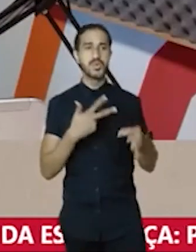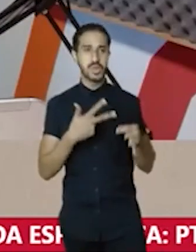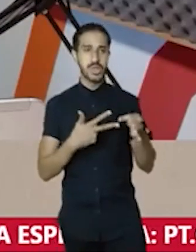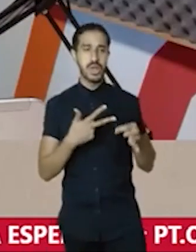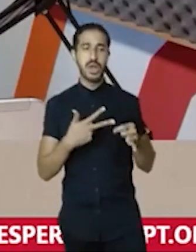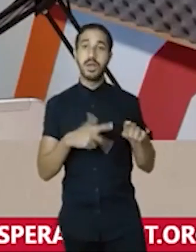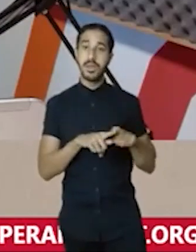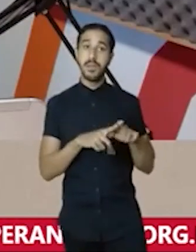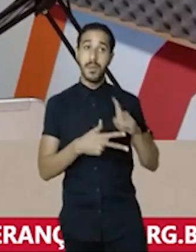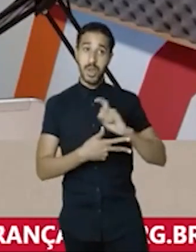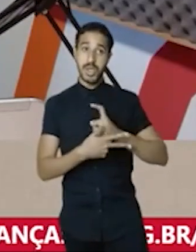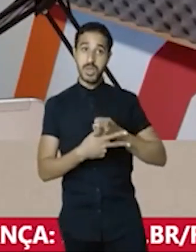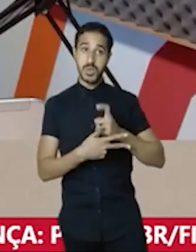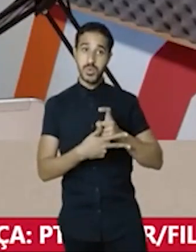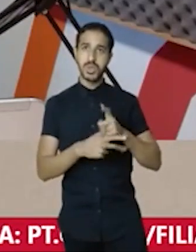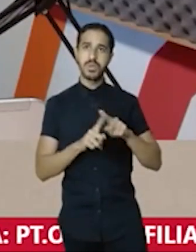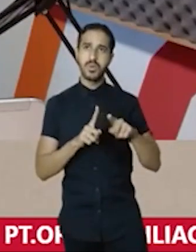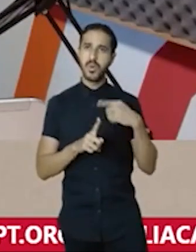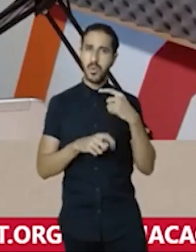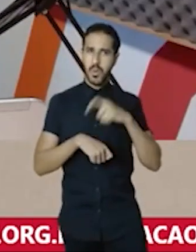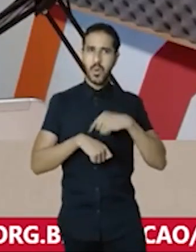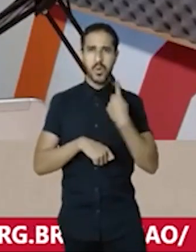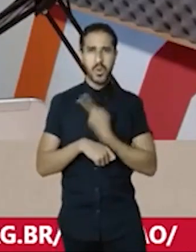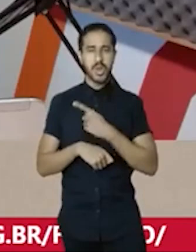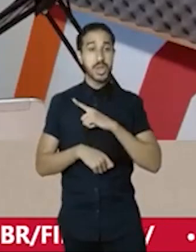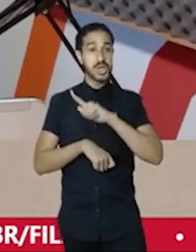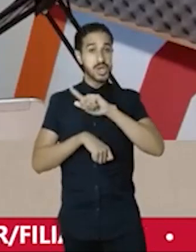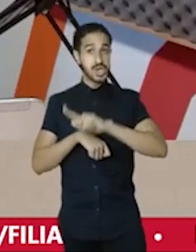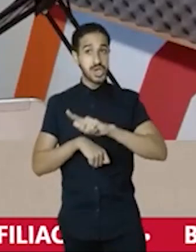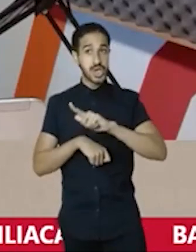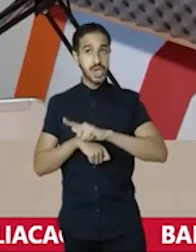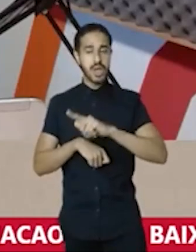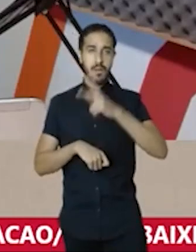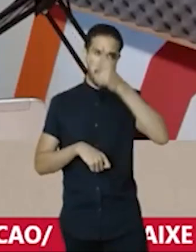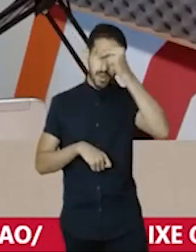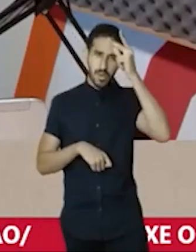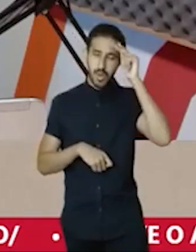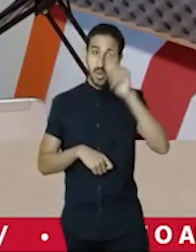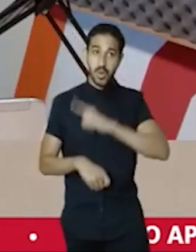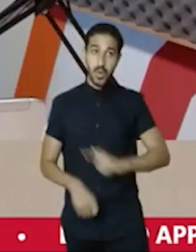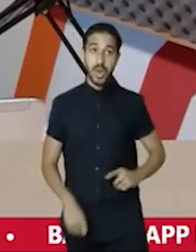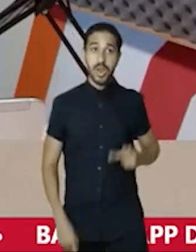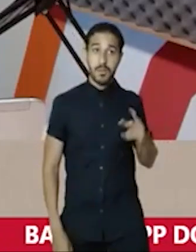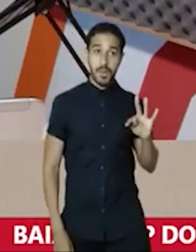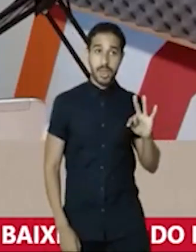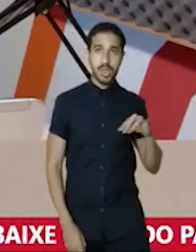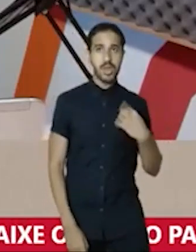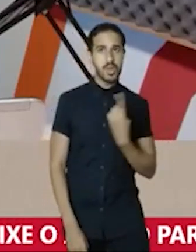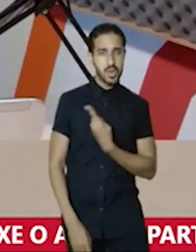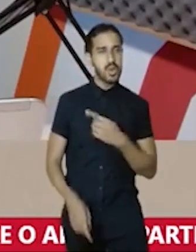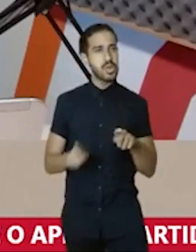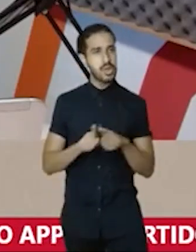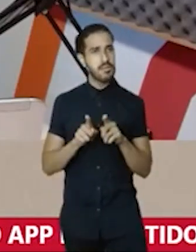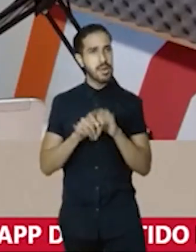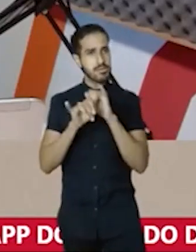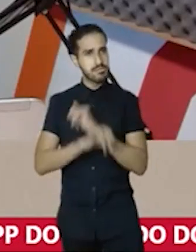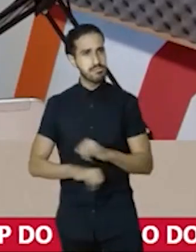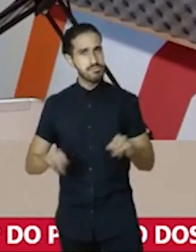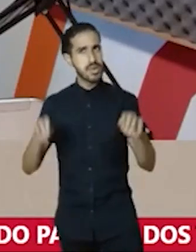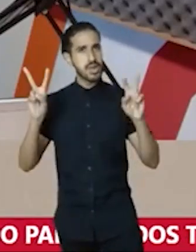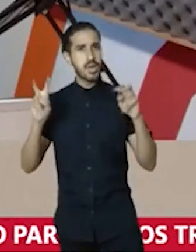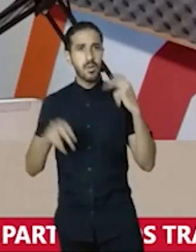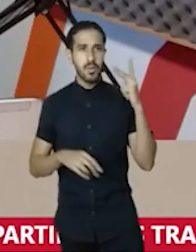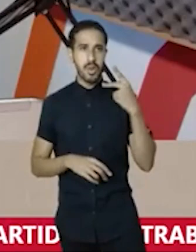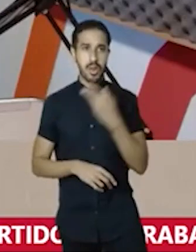mas também executivo, então, onde a gente tem gestão, ou prefeituras do governo do PT, a gente também incide sobre a questão da